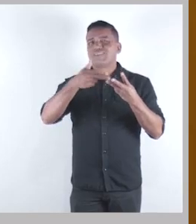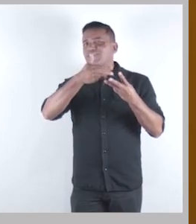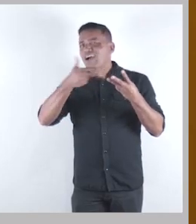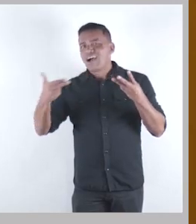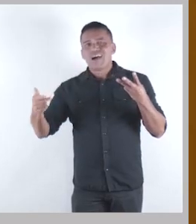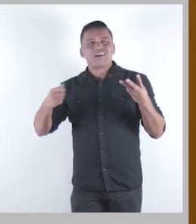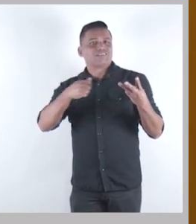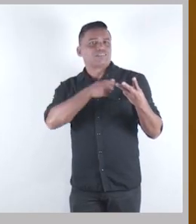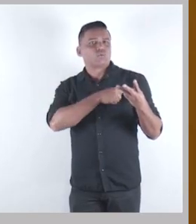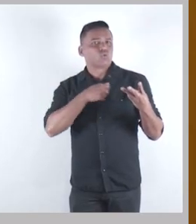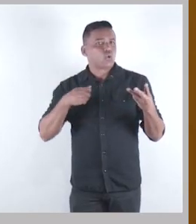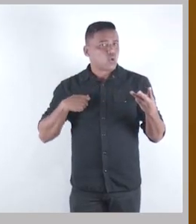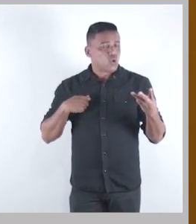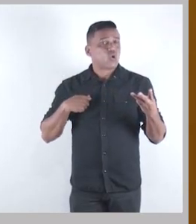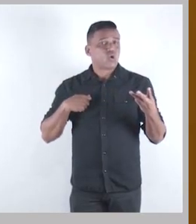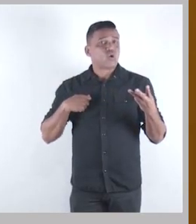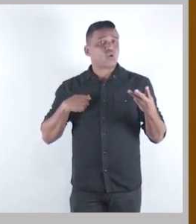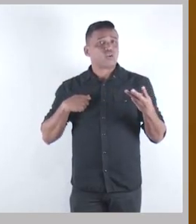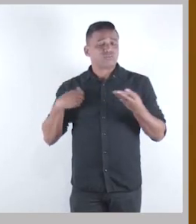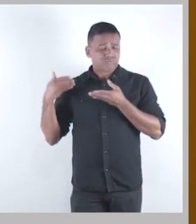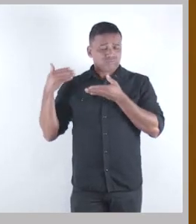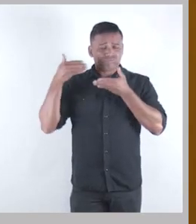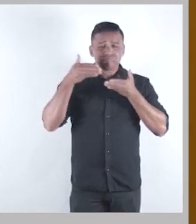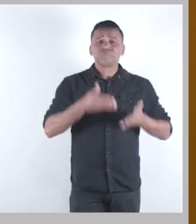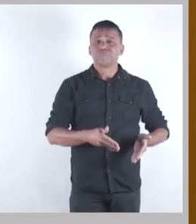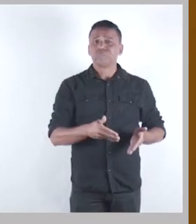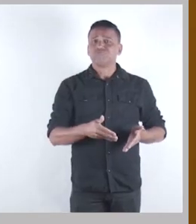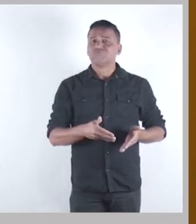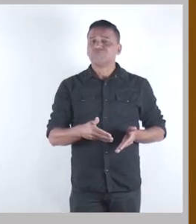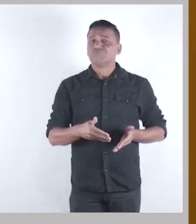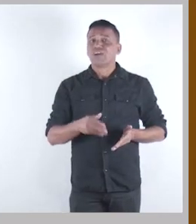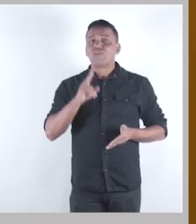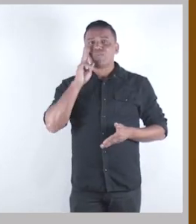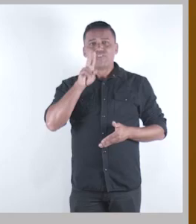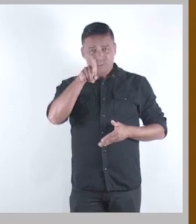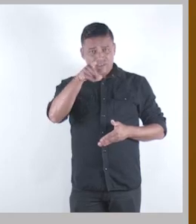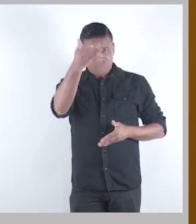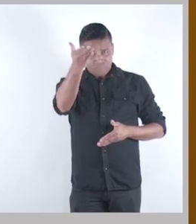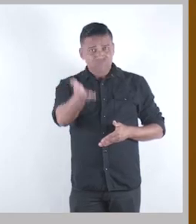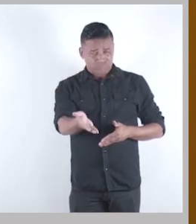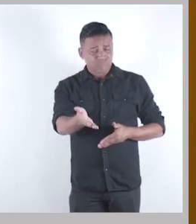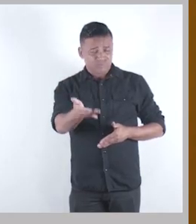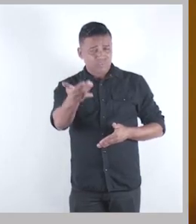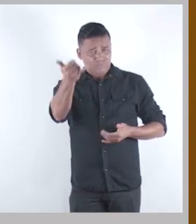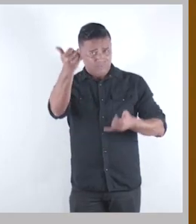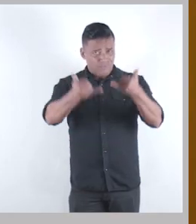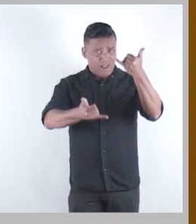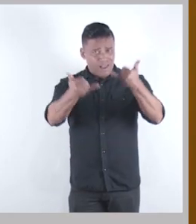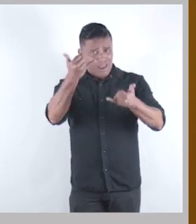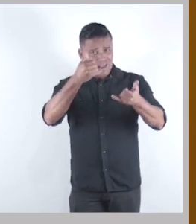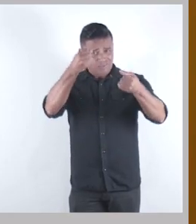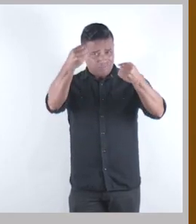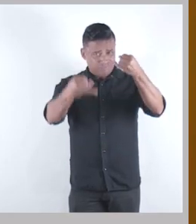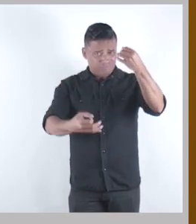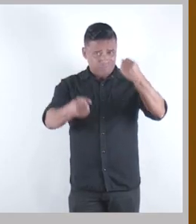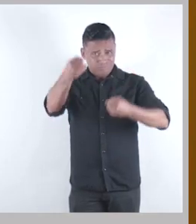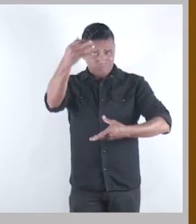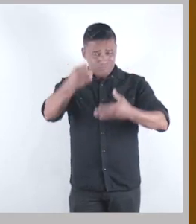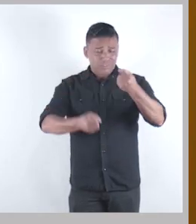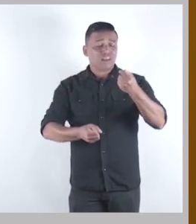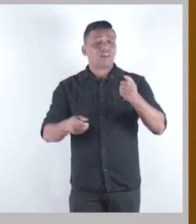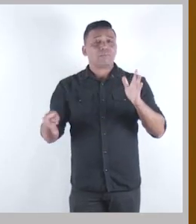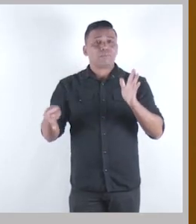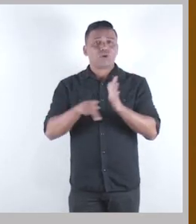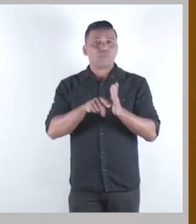podem chegar para nós. E eu já vi o senhor dizer também, né, de autores clássicos brasileiros,